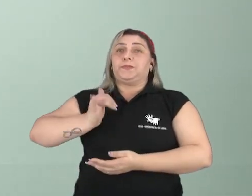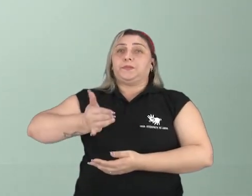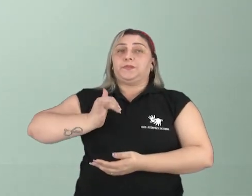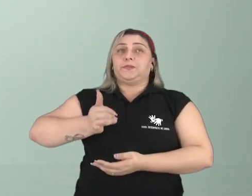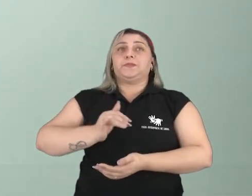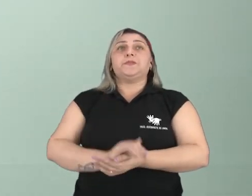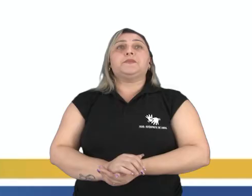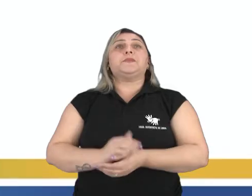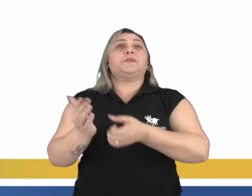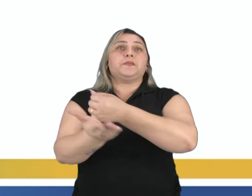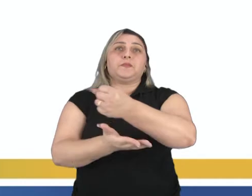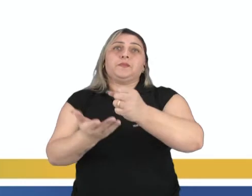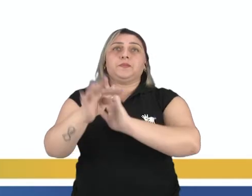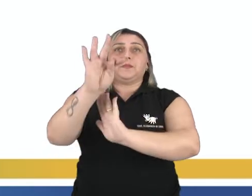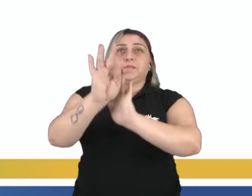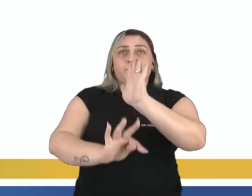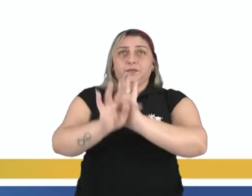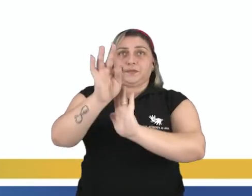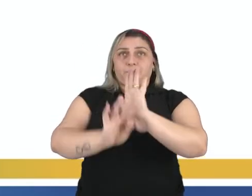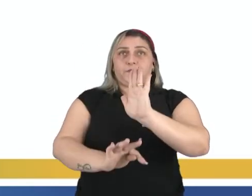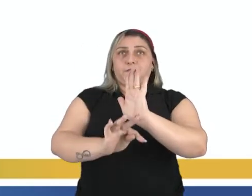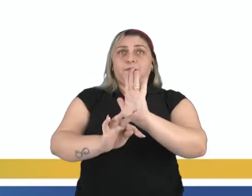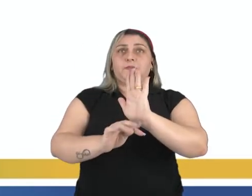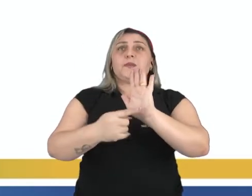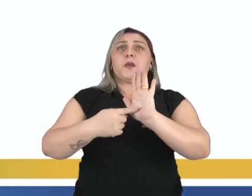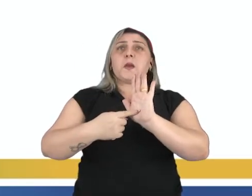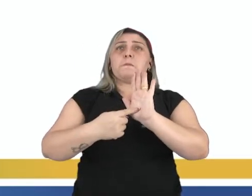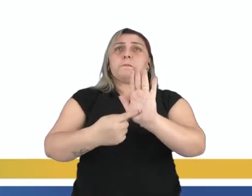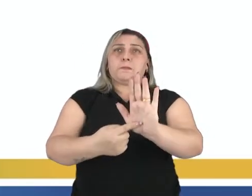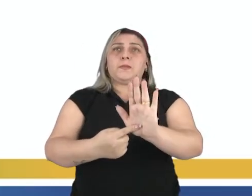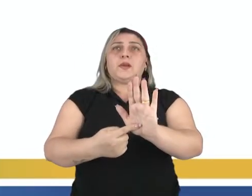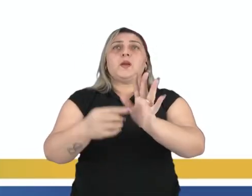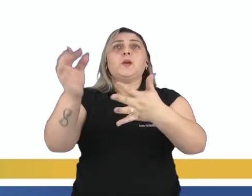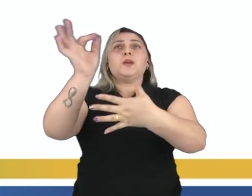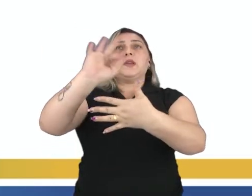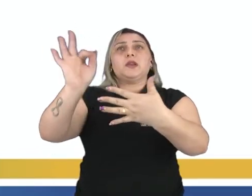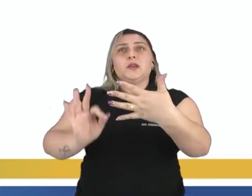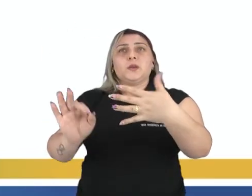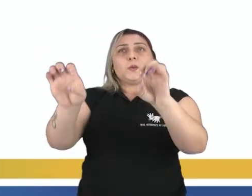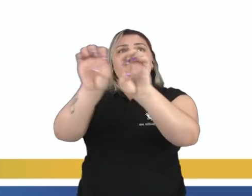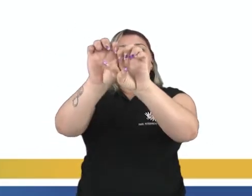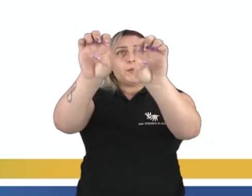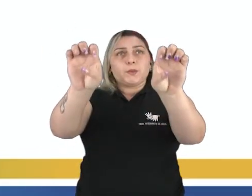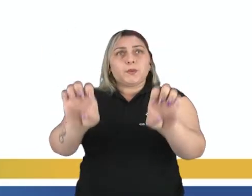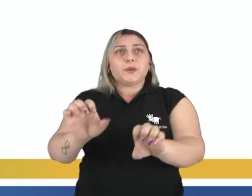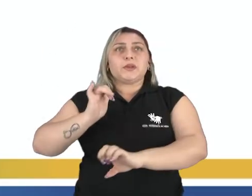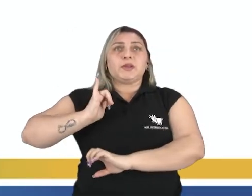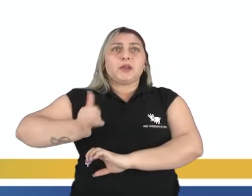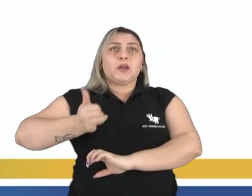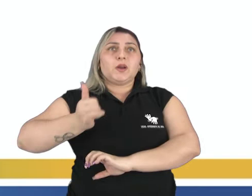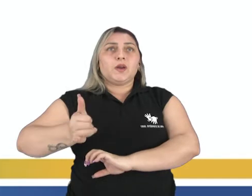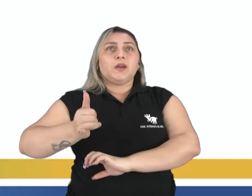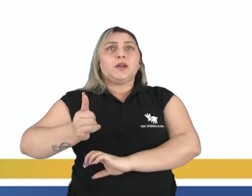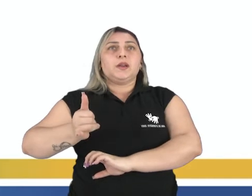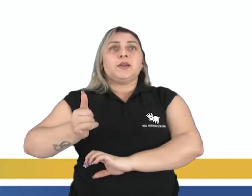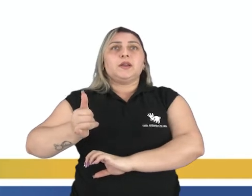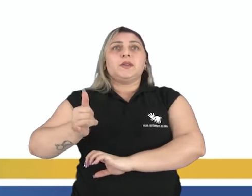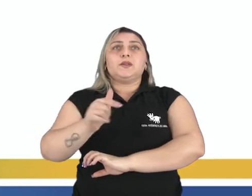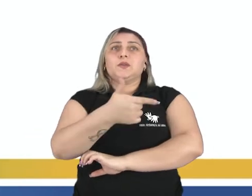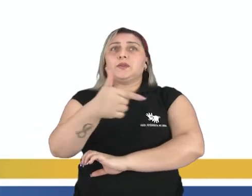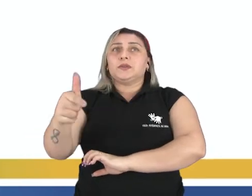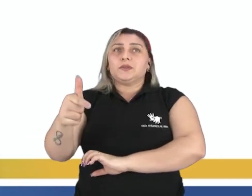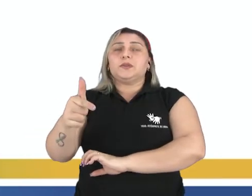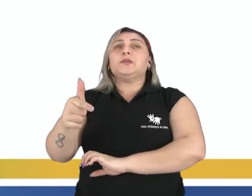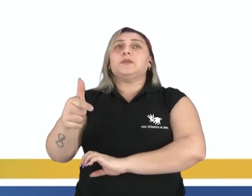narrativa nós temos aqui com base no texto abaixo Indique a alternativa cujo elemento estruturador da